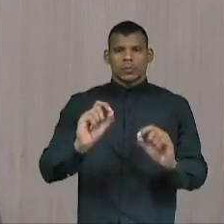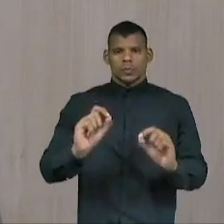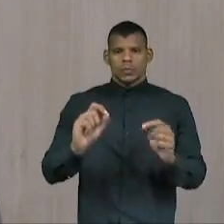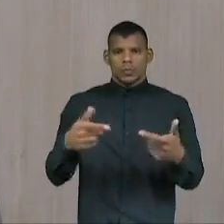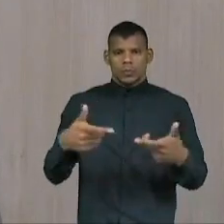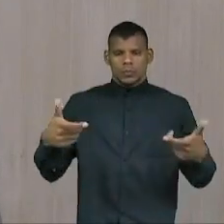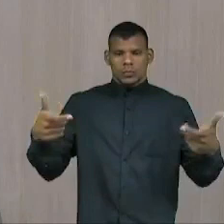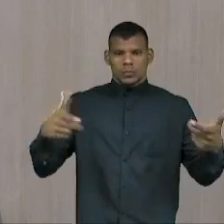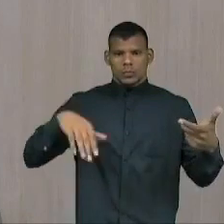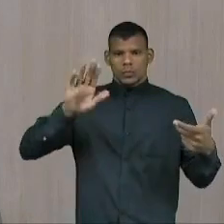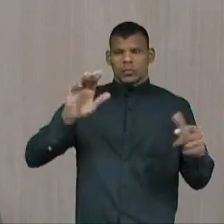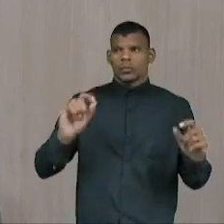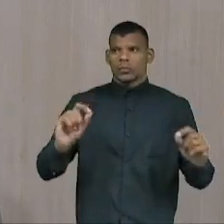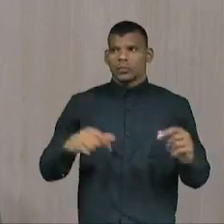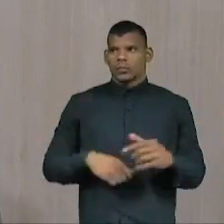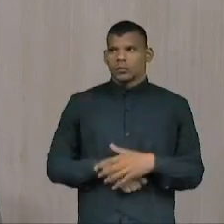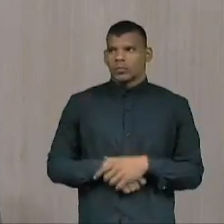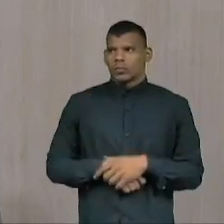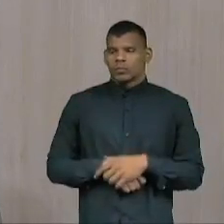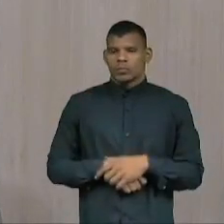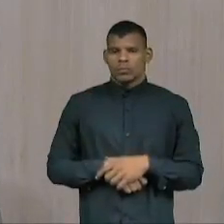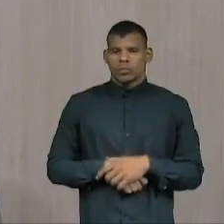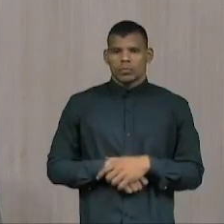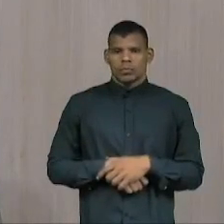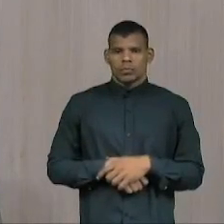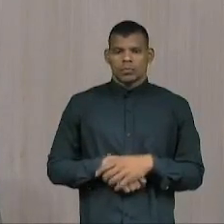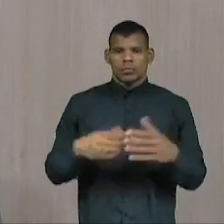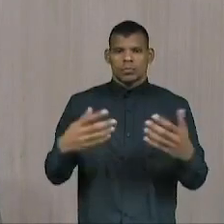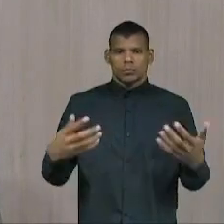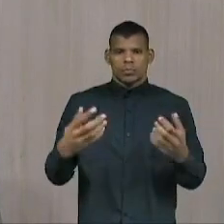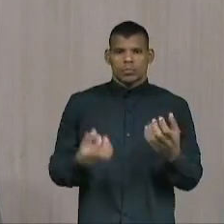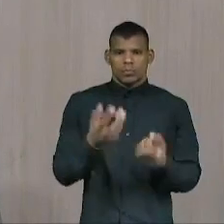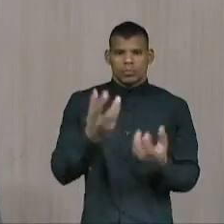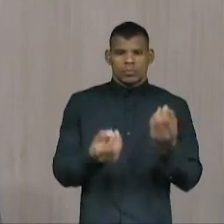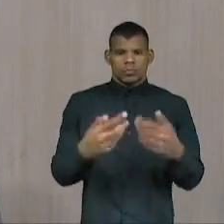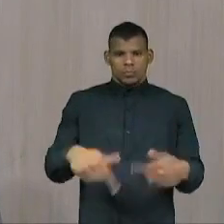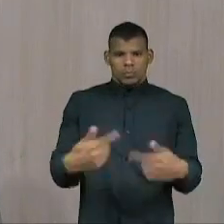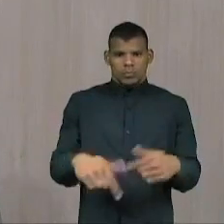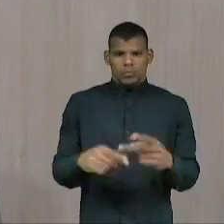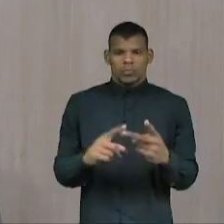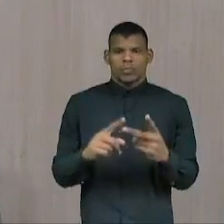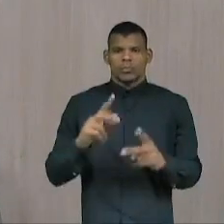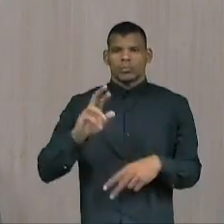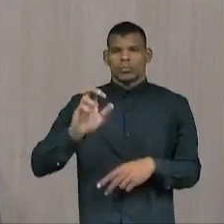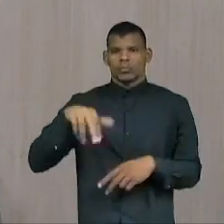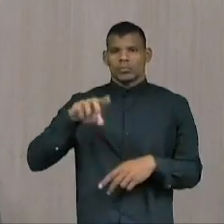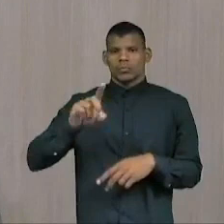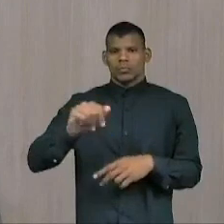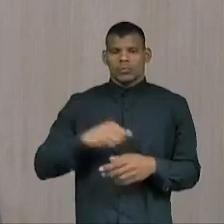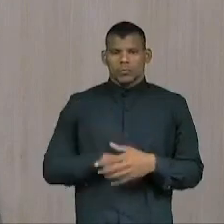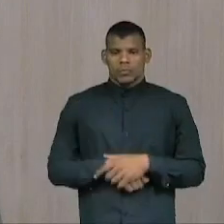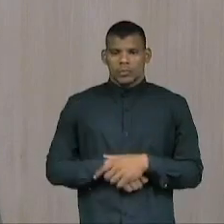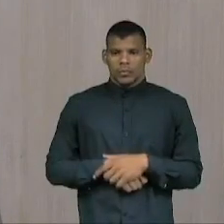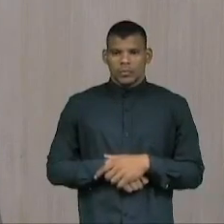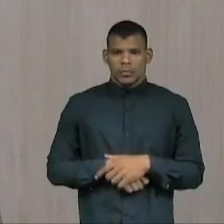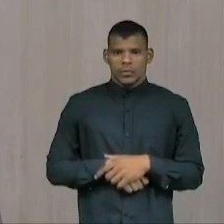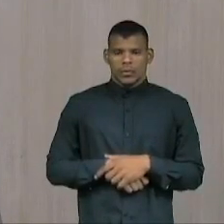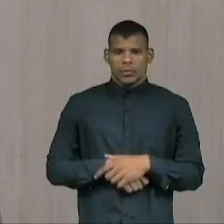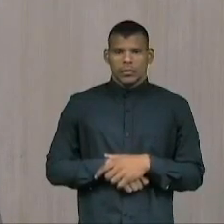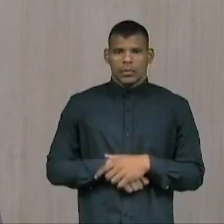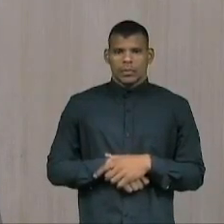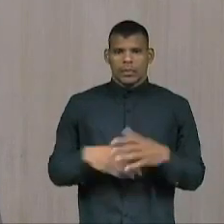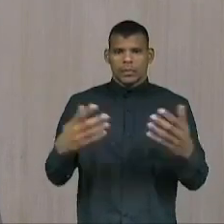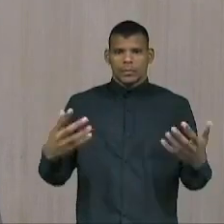cada vez mais a geração de emprego e a geração de renda o hidrogênio verde que é gerado através da